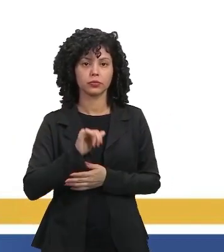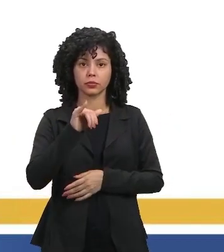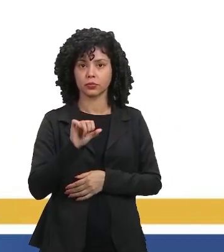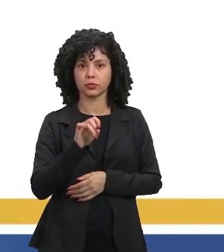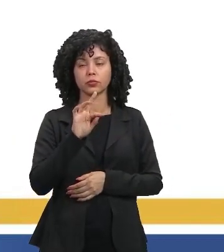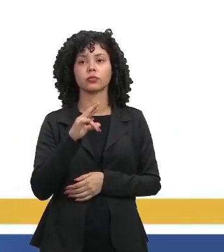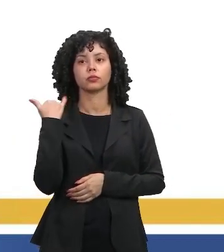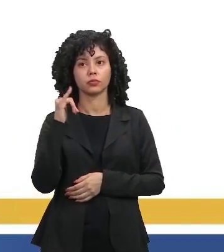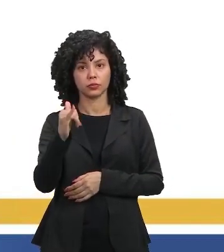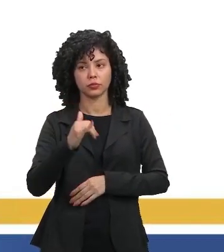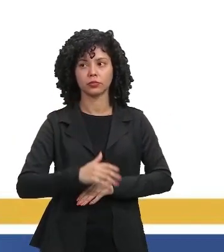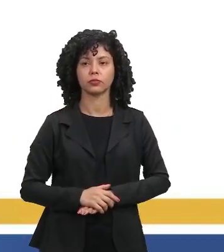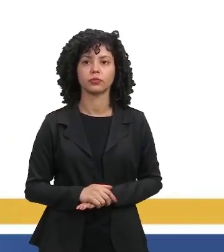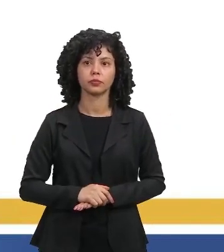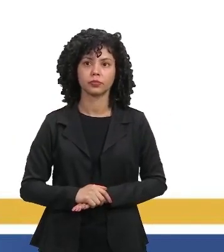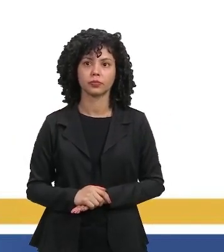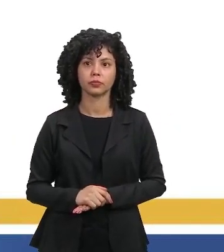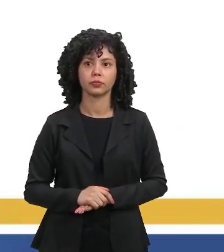isoeletrônicos.